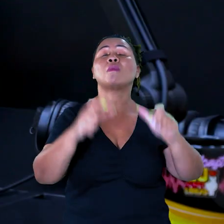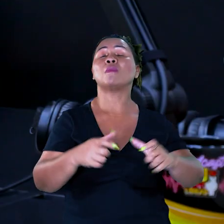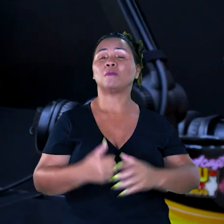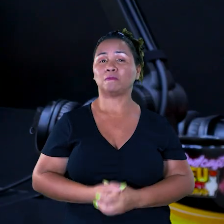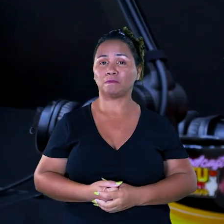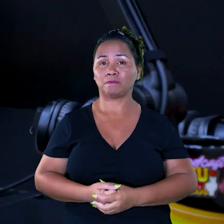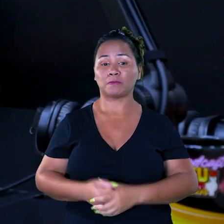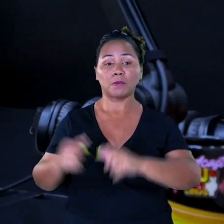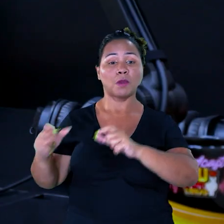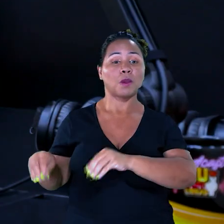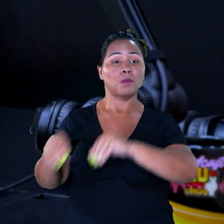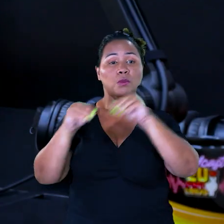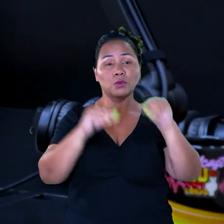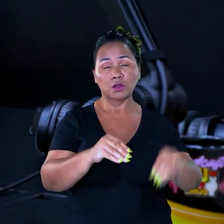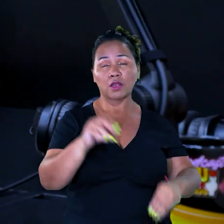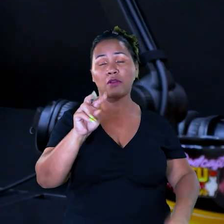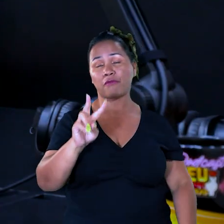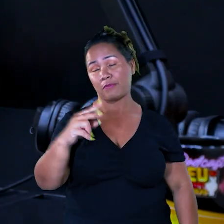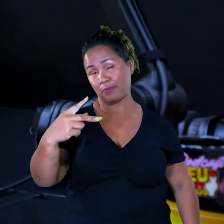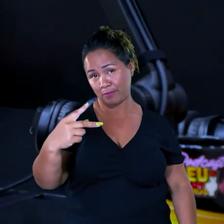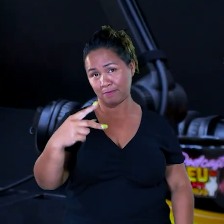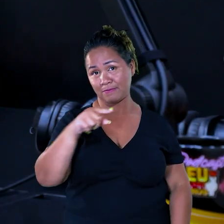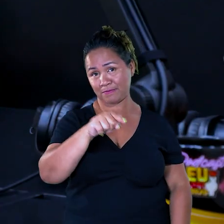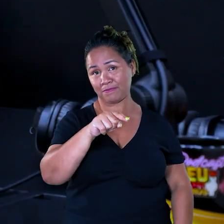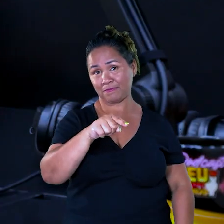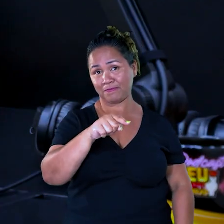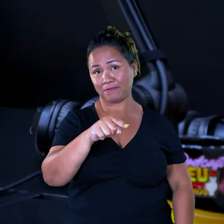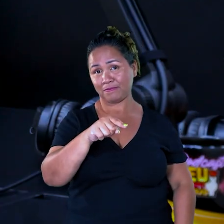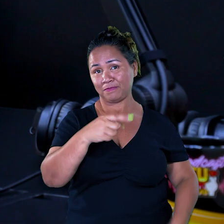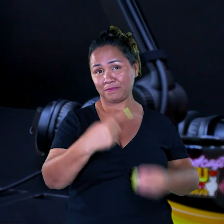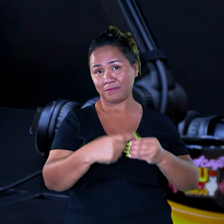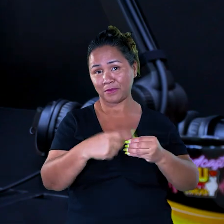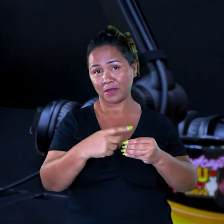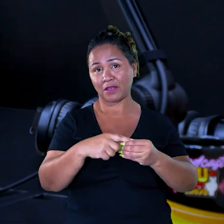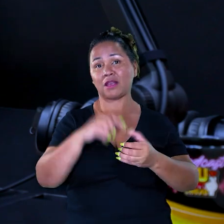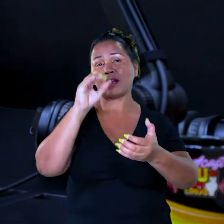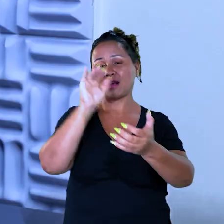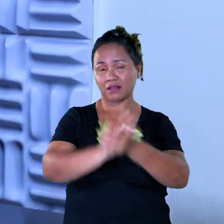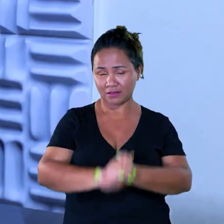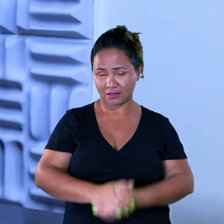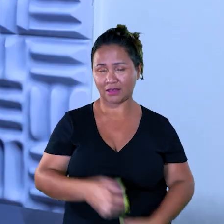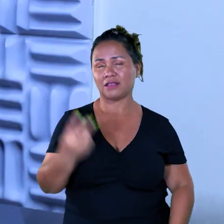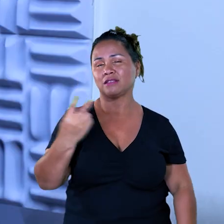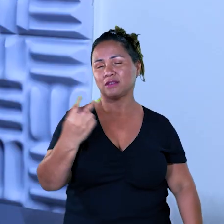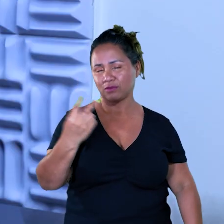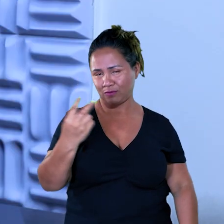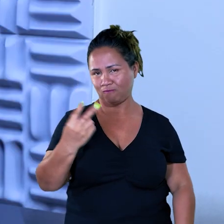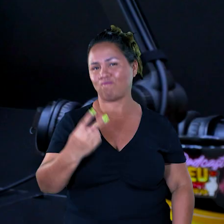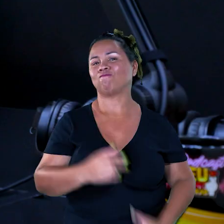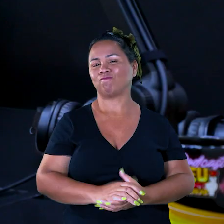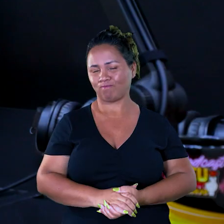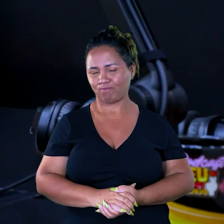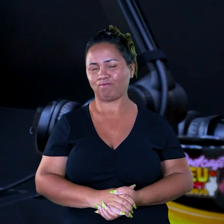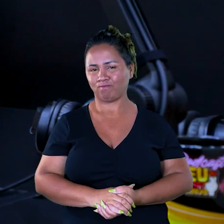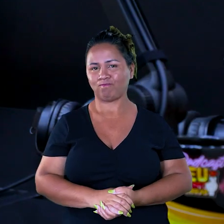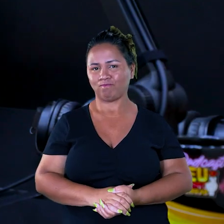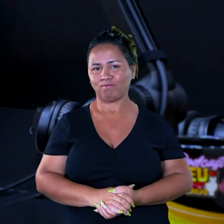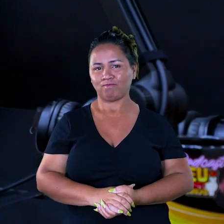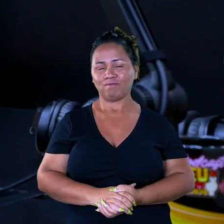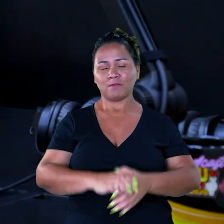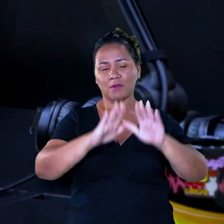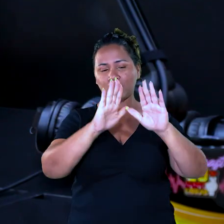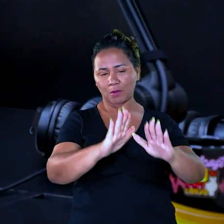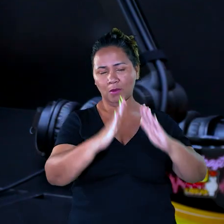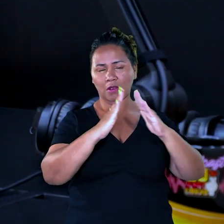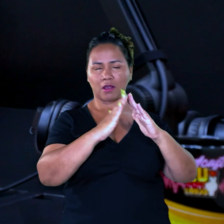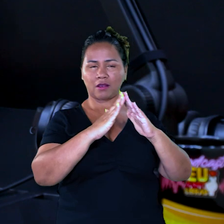Aí eu mudei pra Vicente Pires. Eu Ah. casei pela segunda vez em 2017. Segundo casamento, Isso, aí eu estou morando em